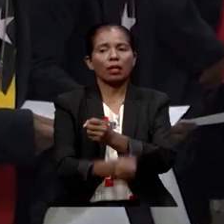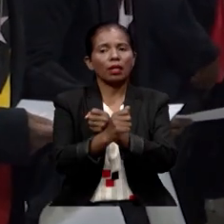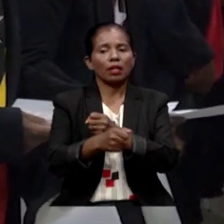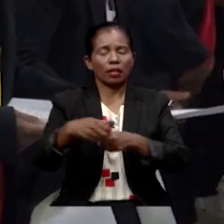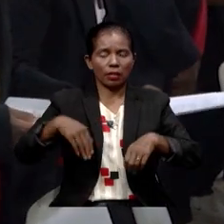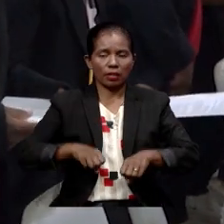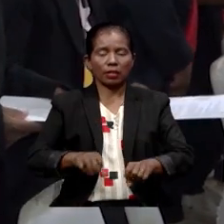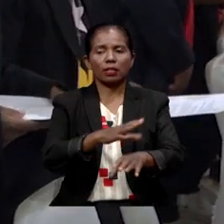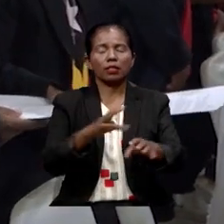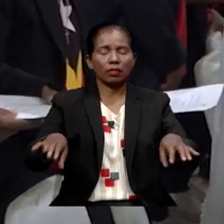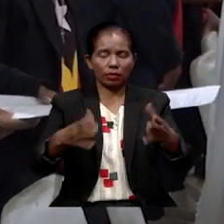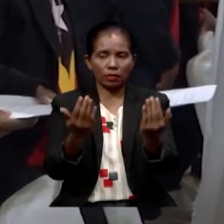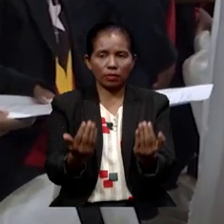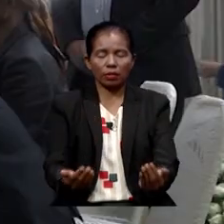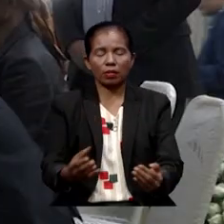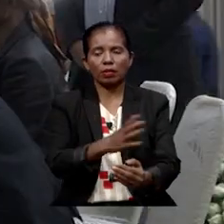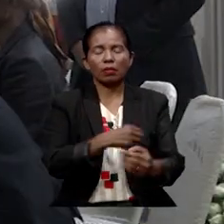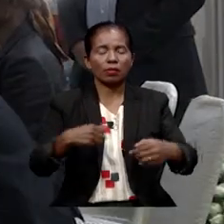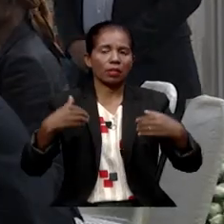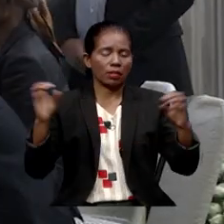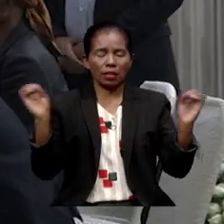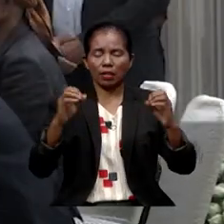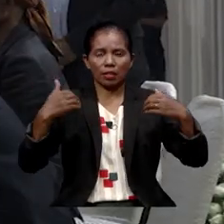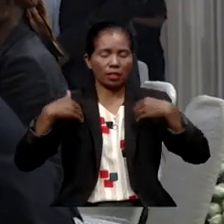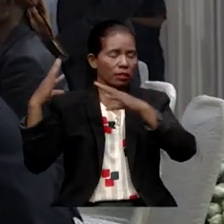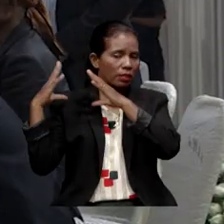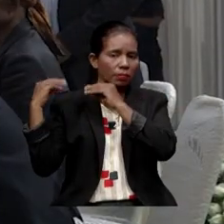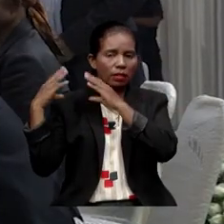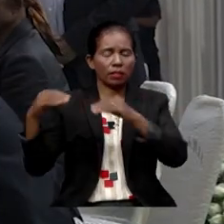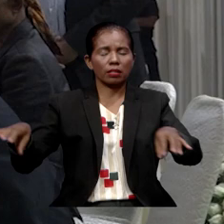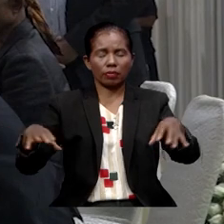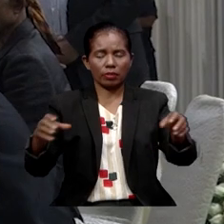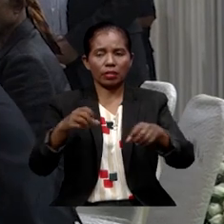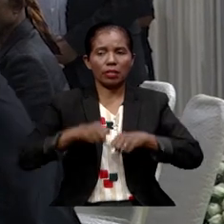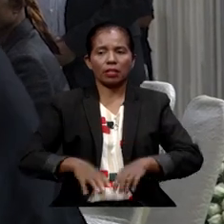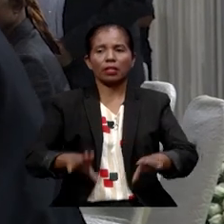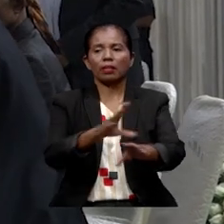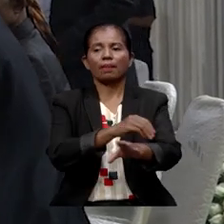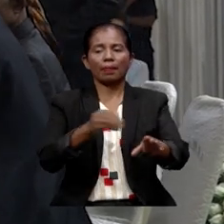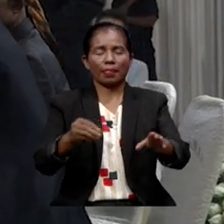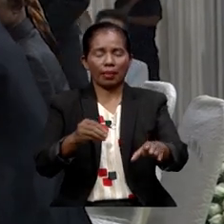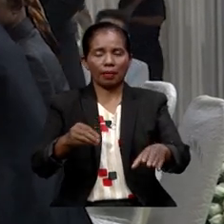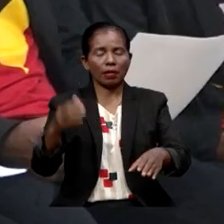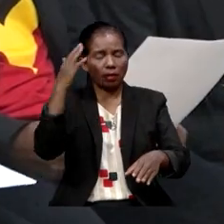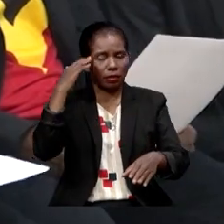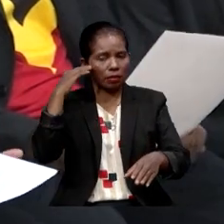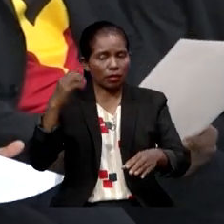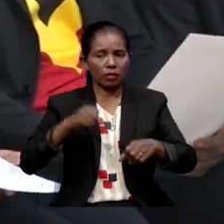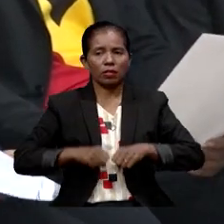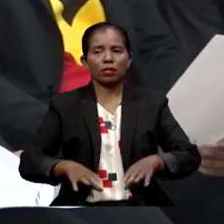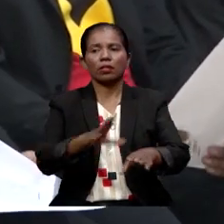conselha serviço toda no trabalhador Balun, lá experiência serviço e tasse. Tama nem futuro recrutamento candidato, trabalhador ba Coreia Sul e área